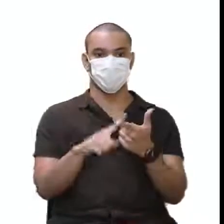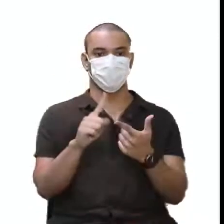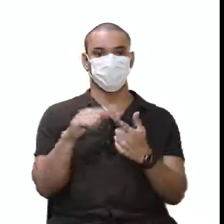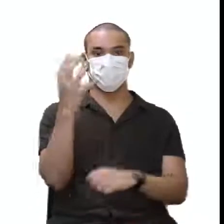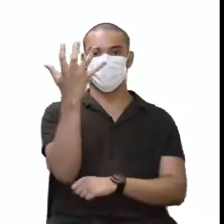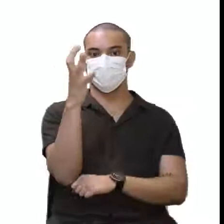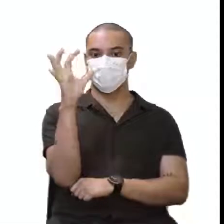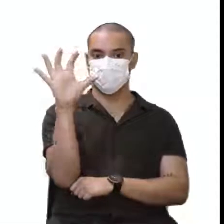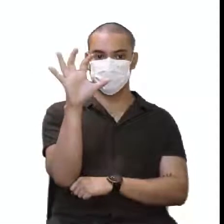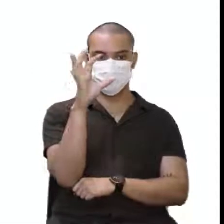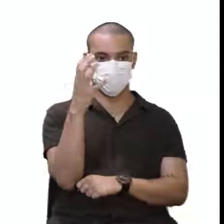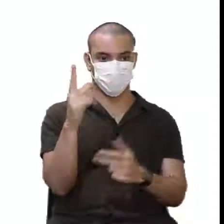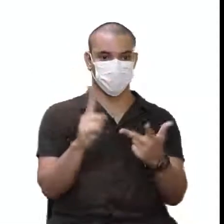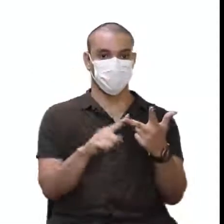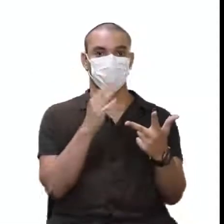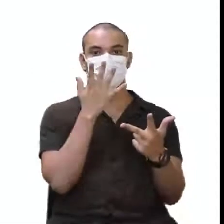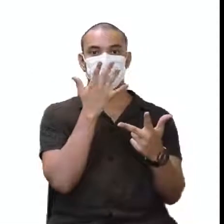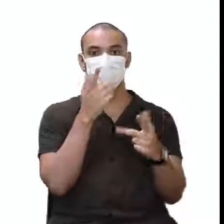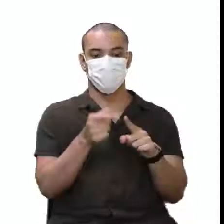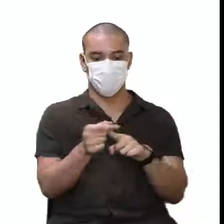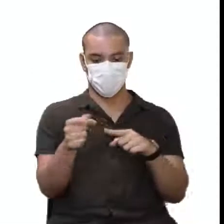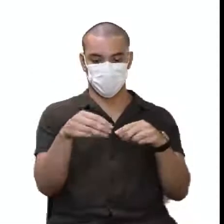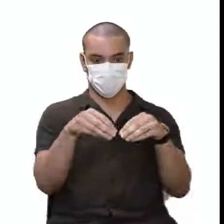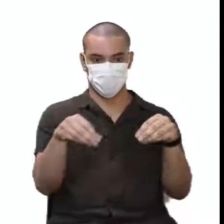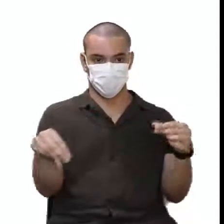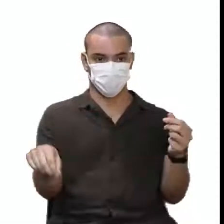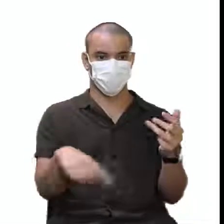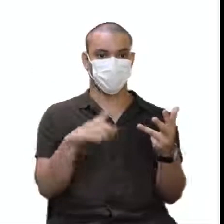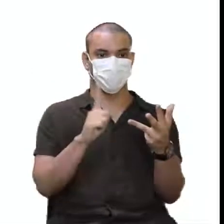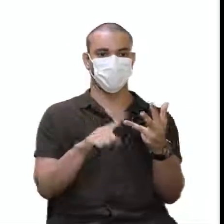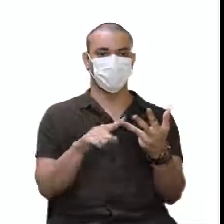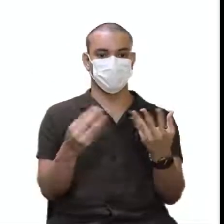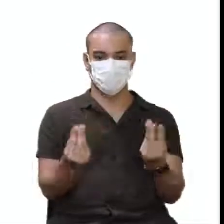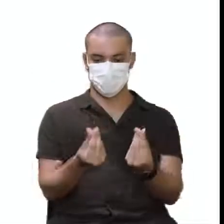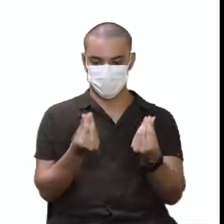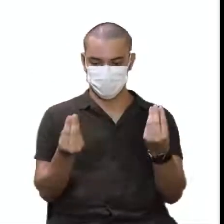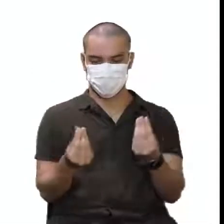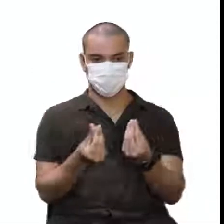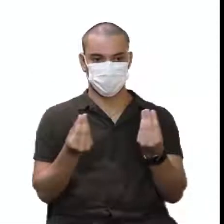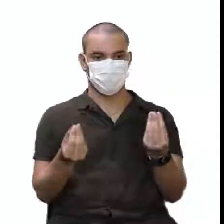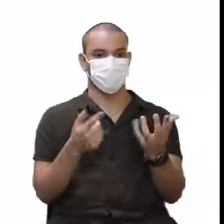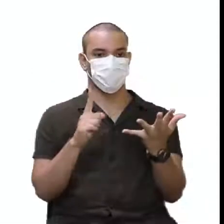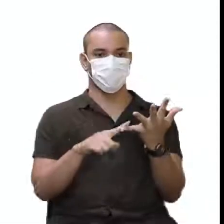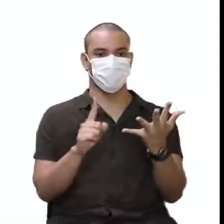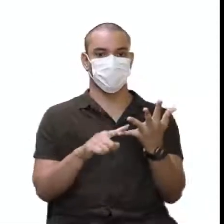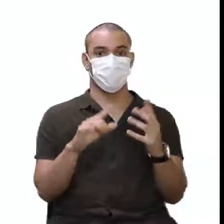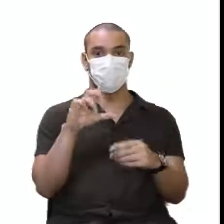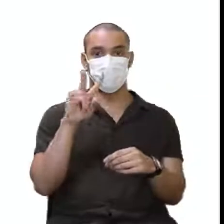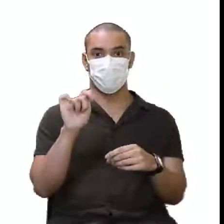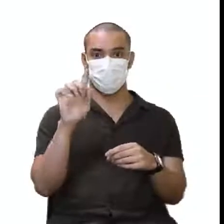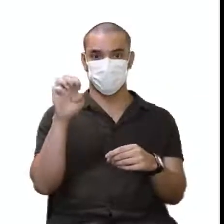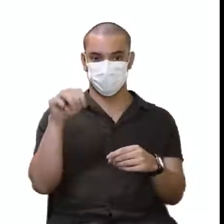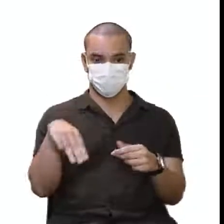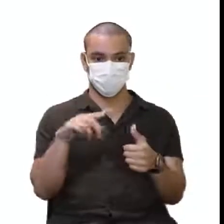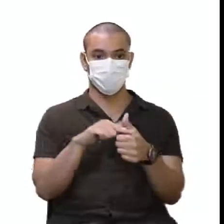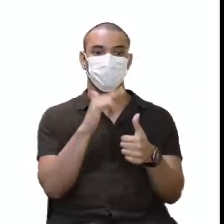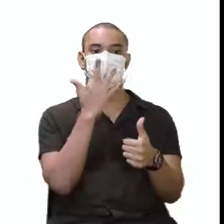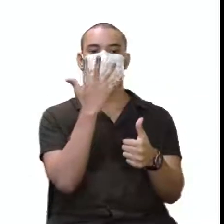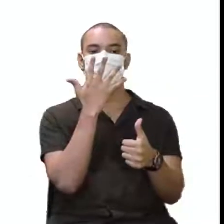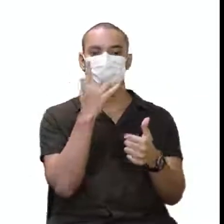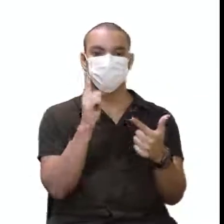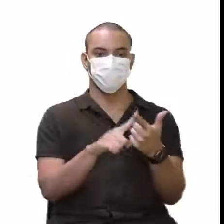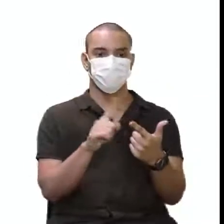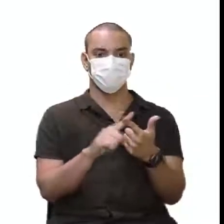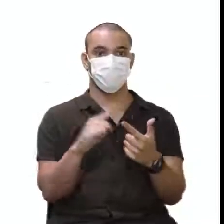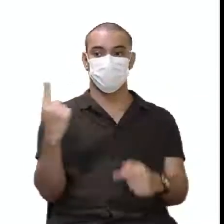Posição dessa flor. Cor da semente. Textura dessa semente. forma da vagem, a cor dessa vagem